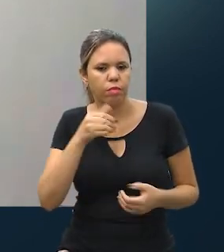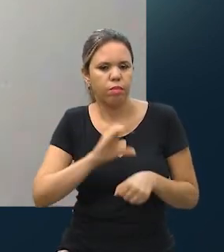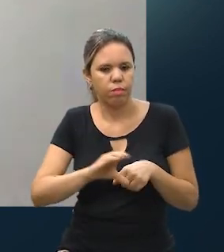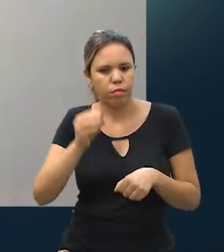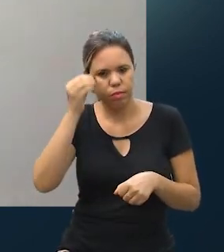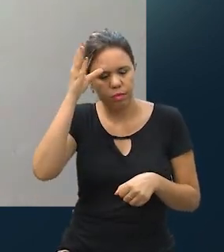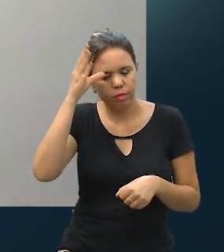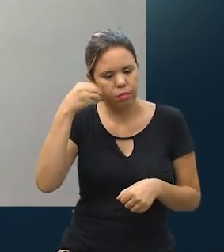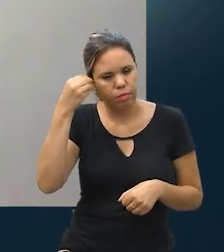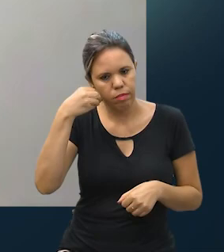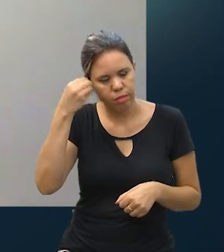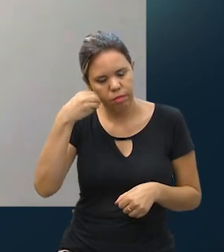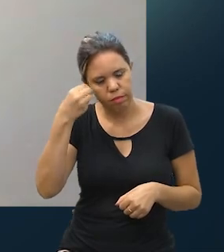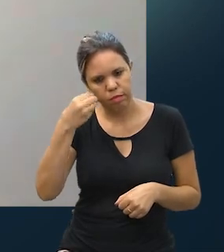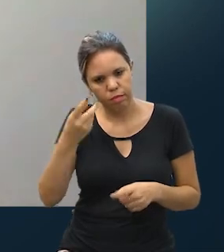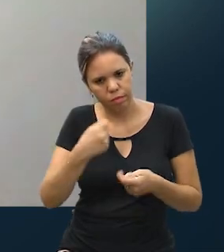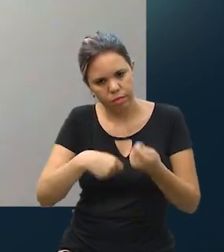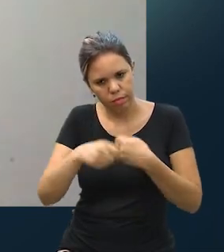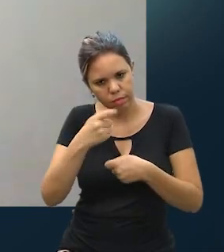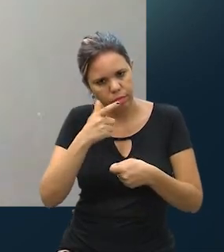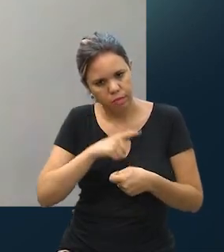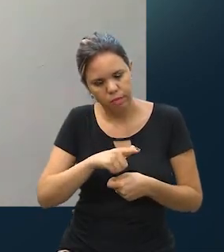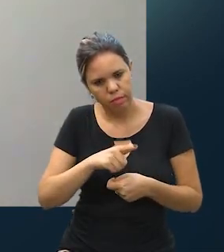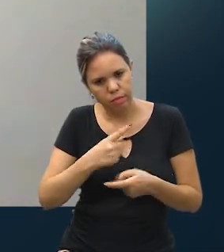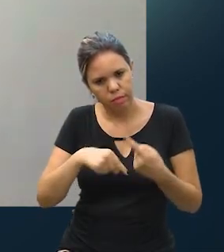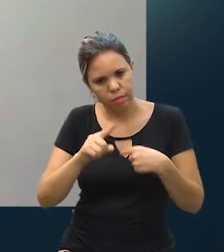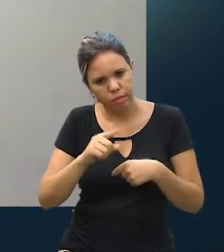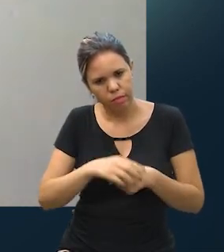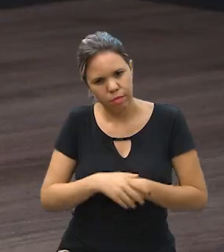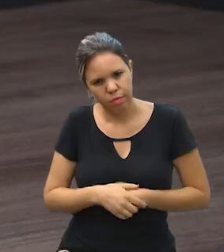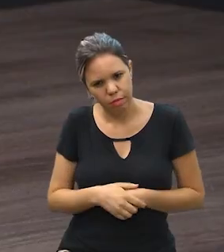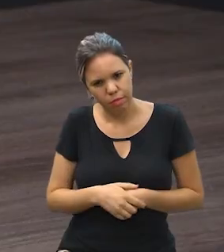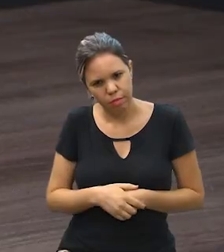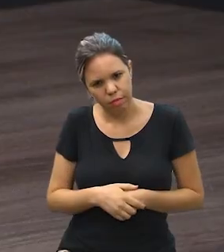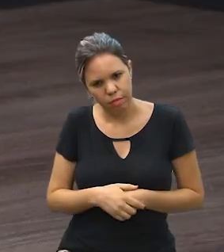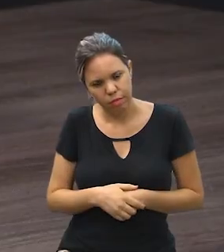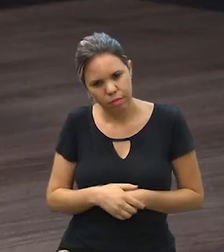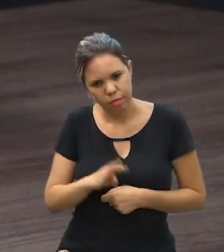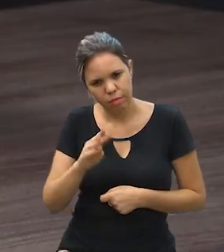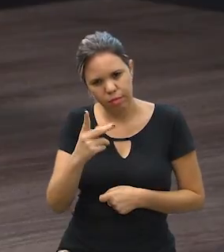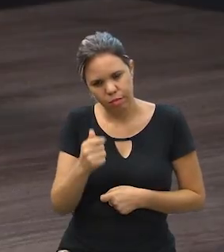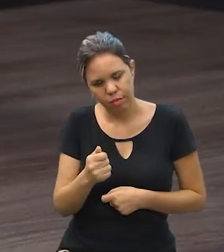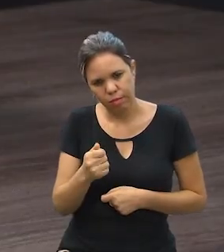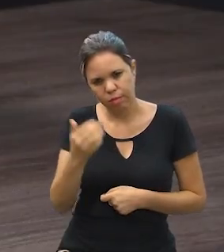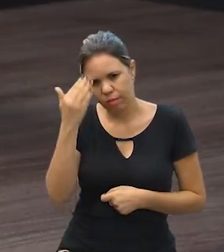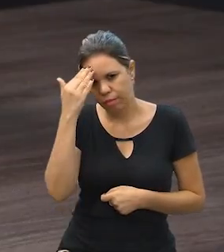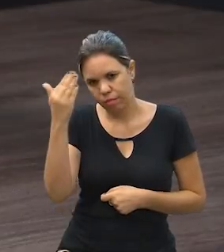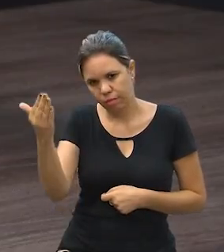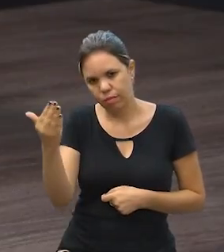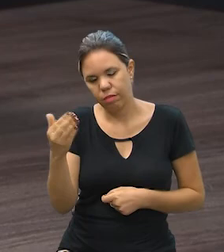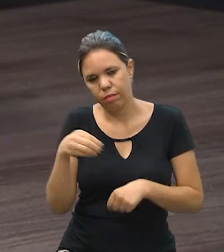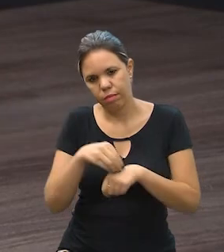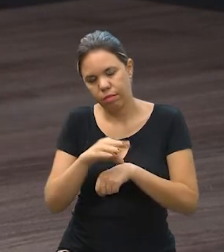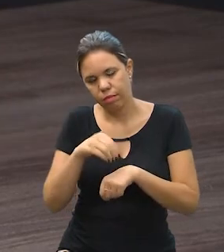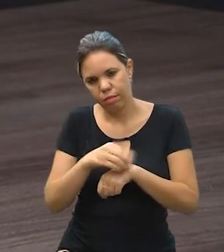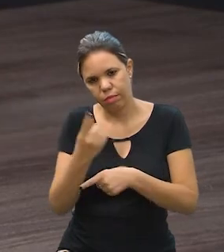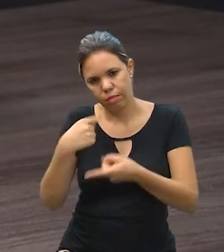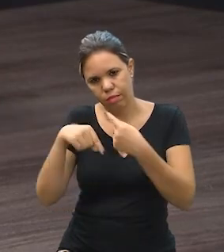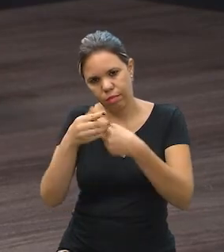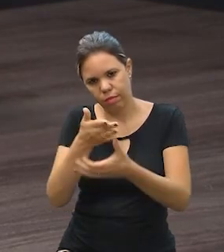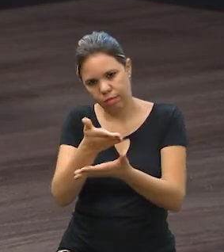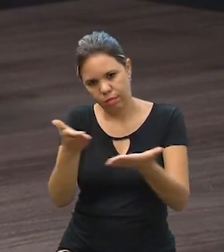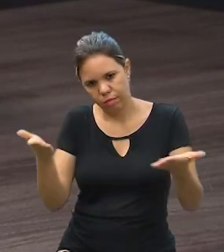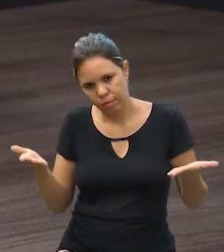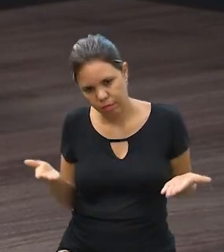novos conhecimentos para que o seu negócio prospere. Beth Marinho, obrigada pelas suas dicas, sucesso